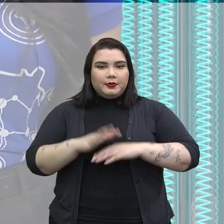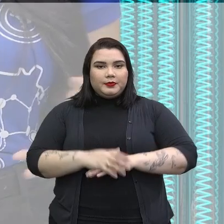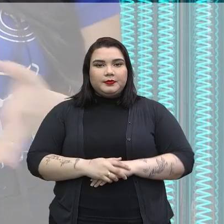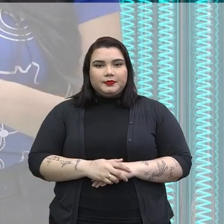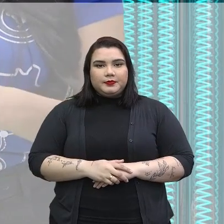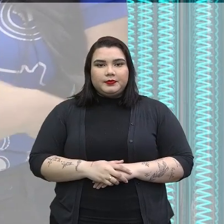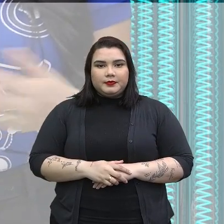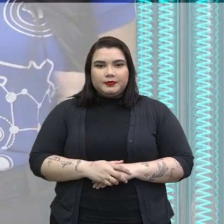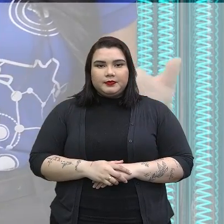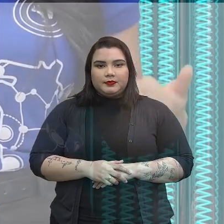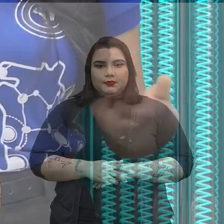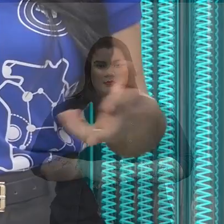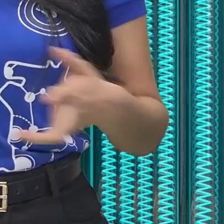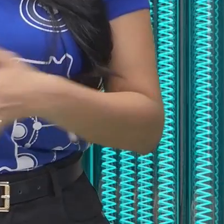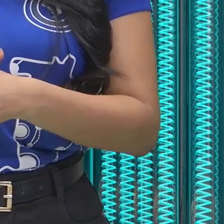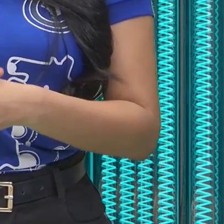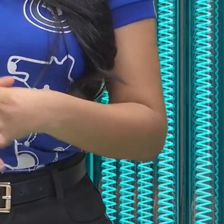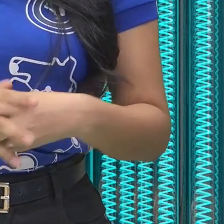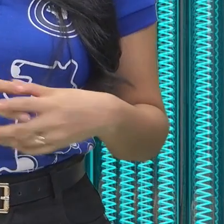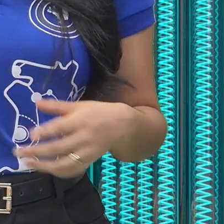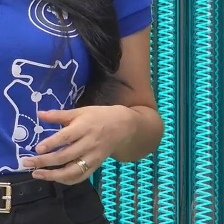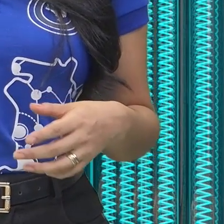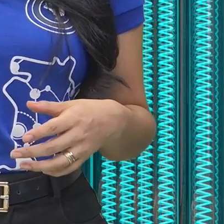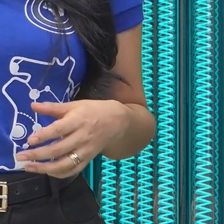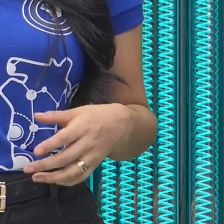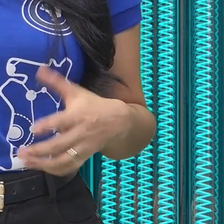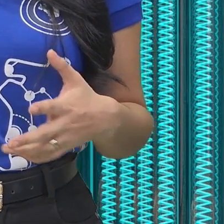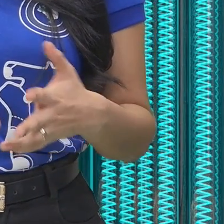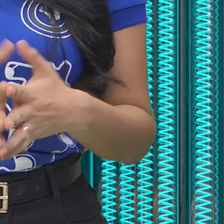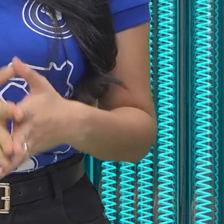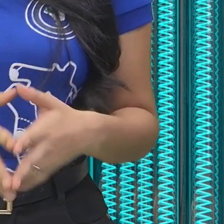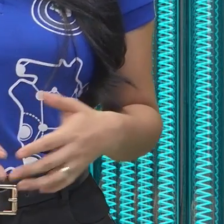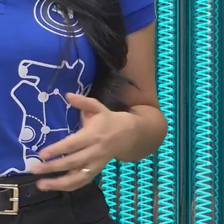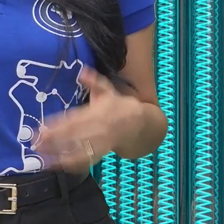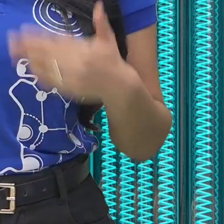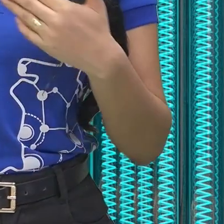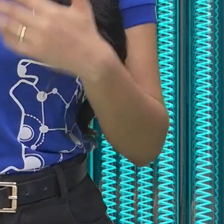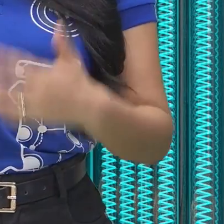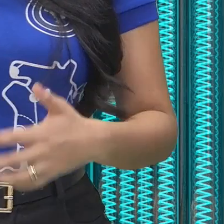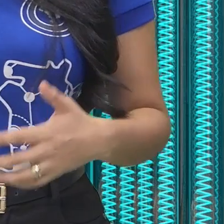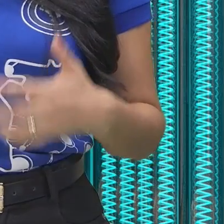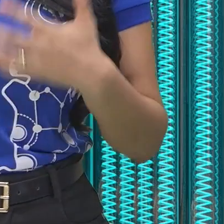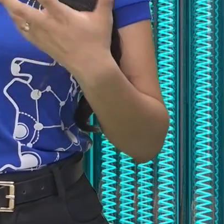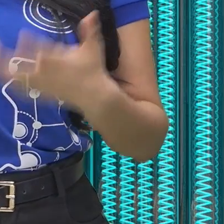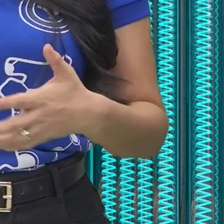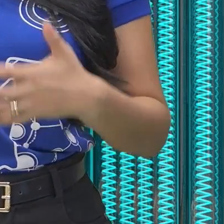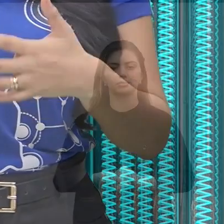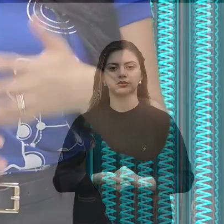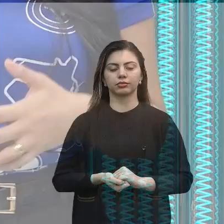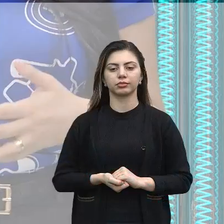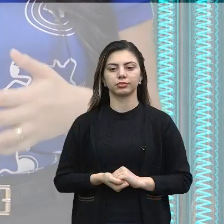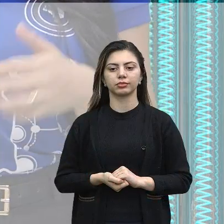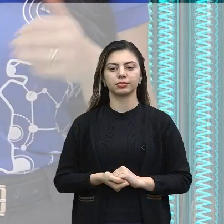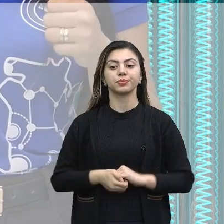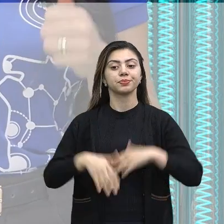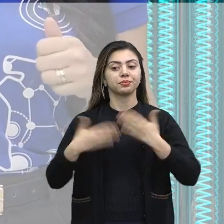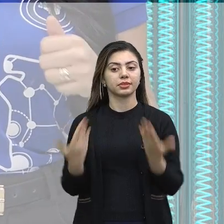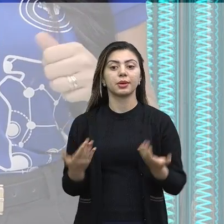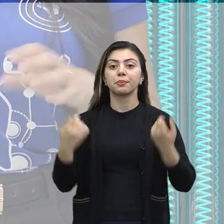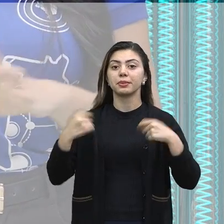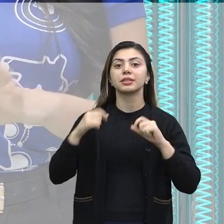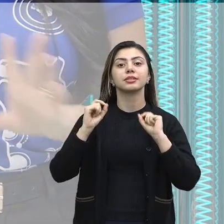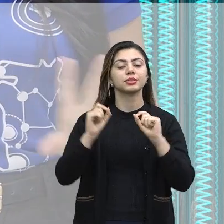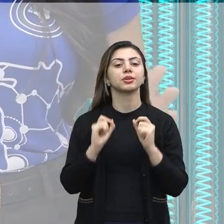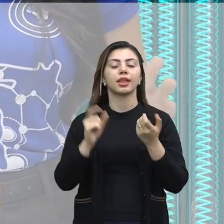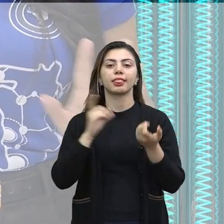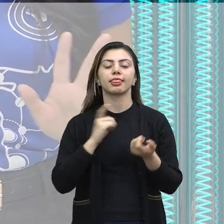da história, né? Do que está acontecendo no mundo, porque vai ter um ponto de vista e eu preciso argumentar, mas com